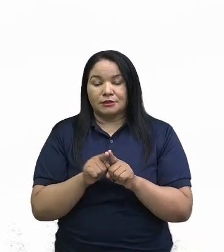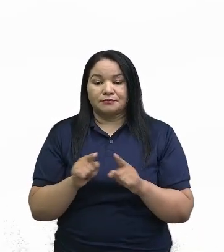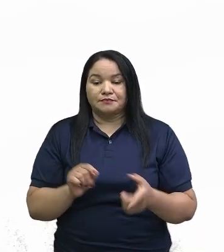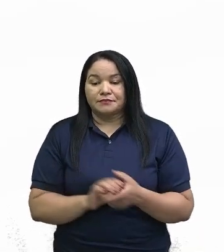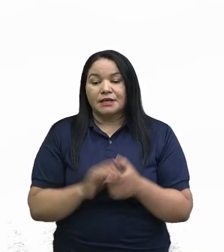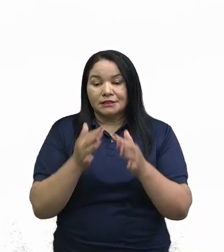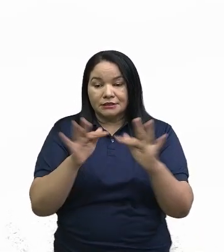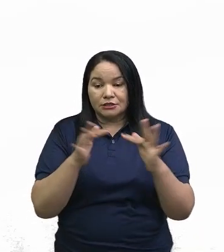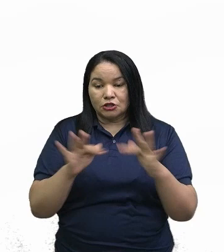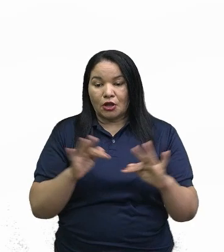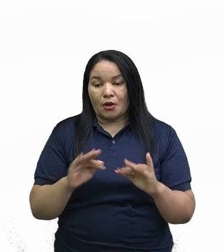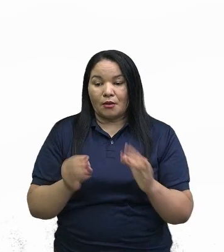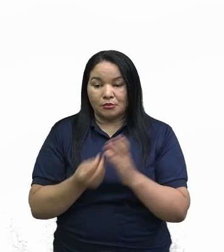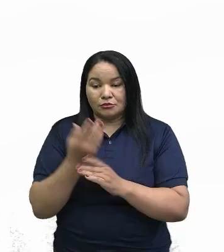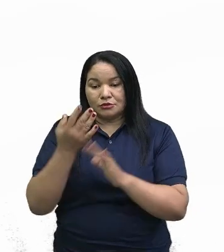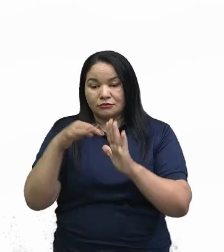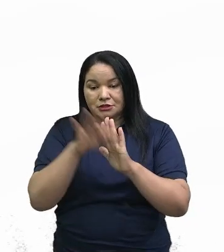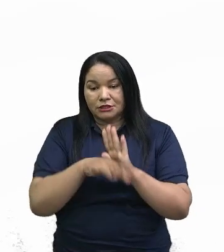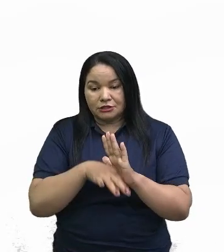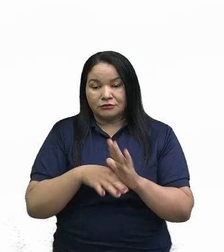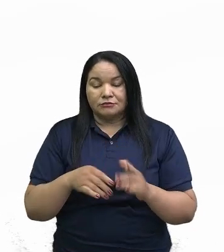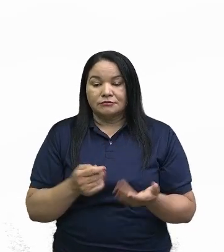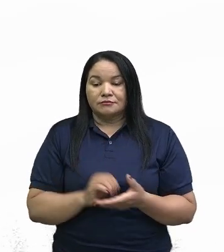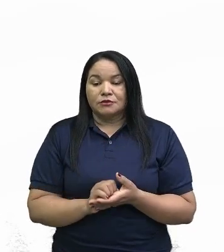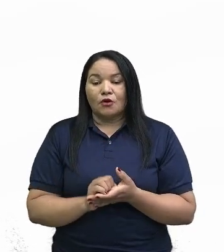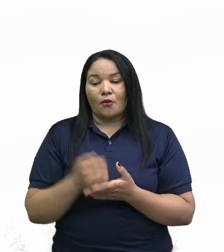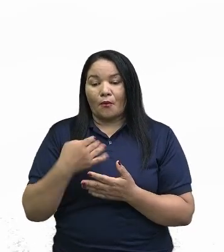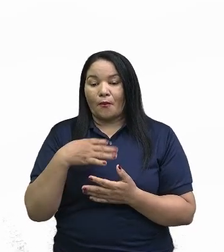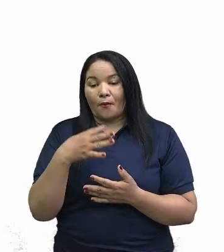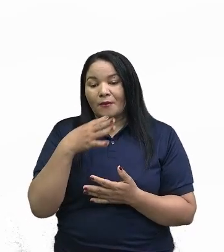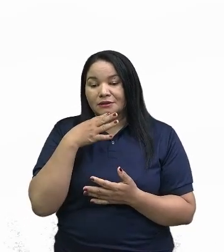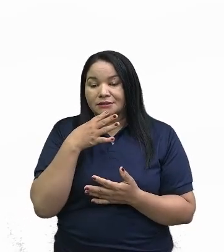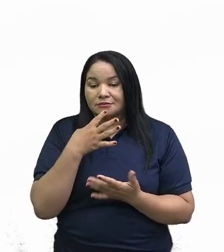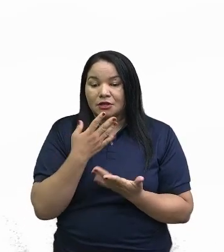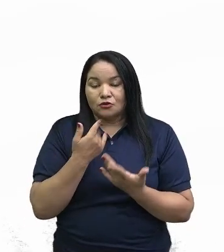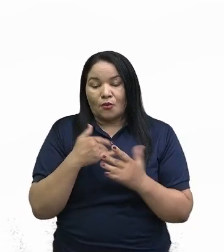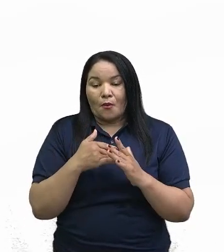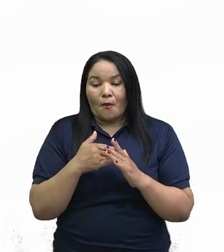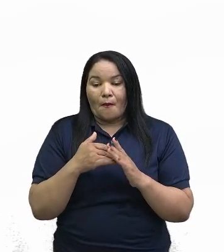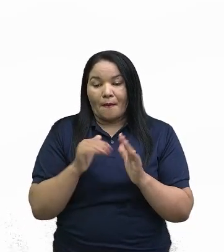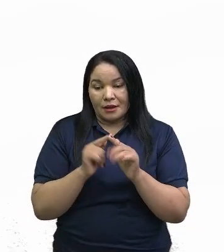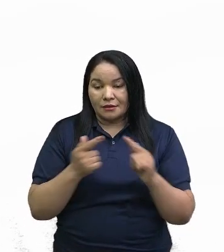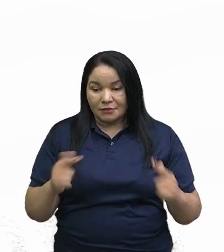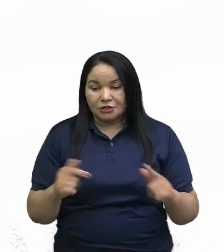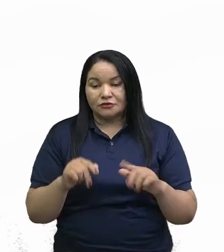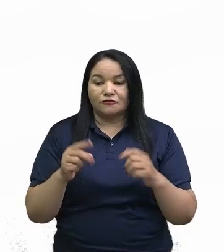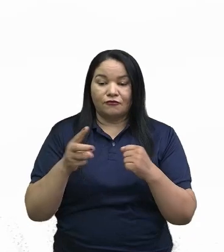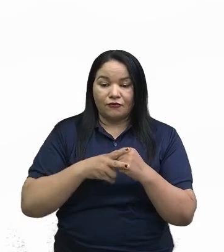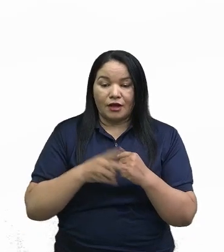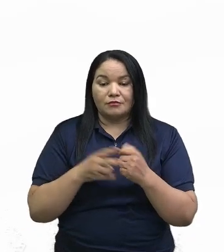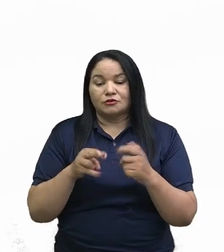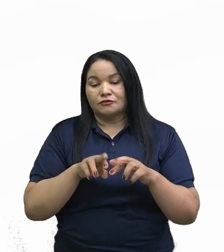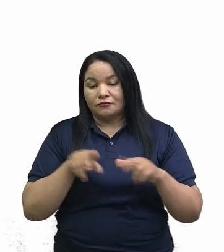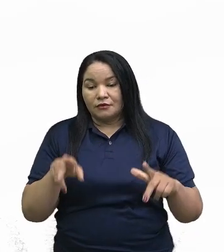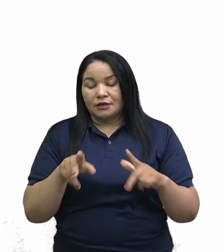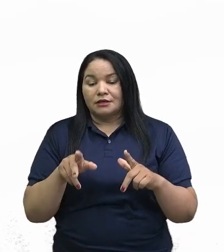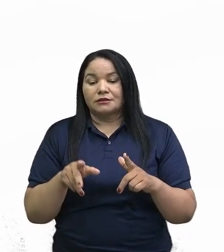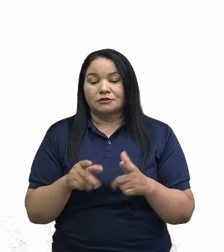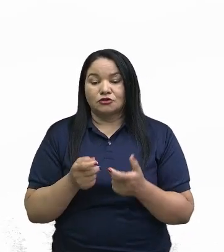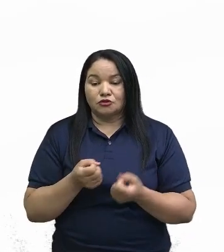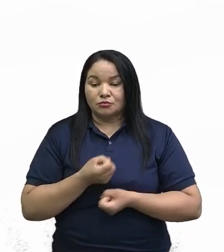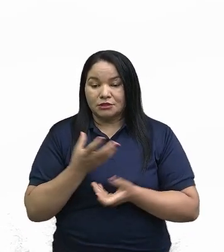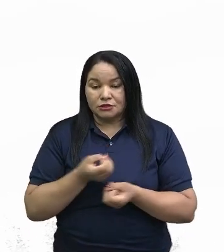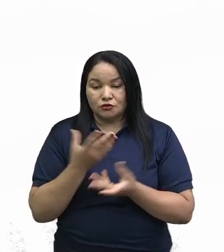sintaxe na produção de textos, conhecimento gramatical, verbos modais, tempos e modos verbais, expressões